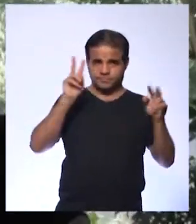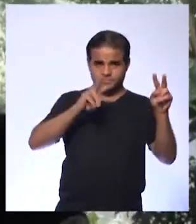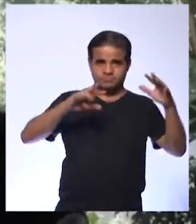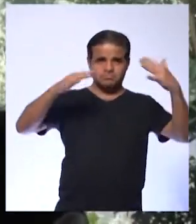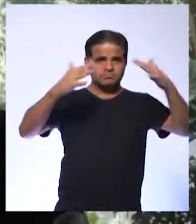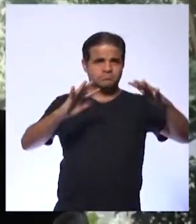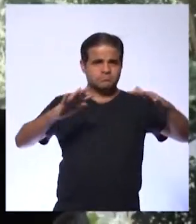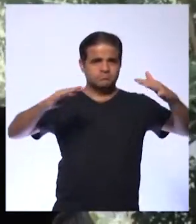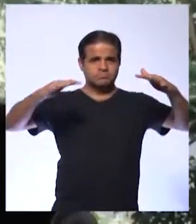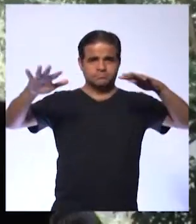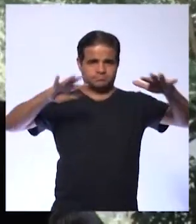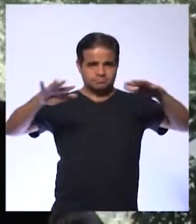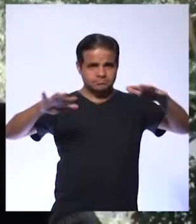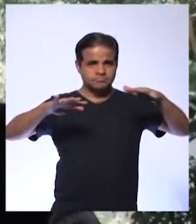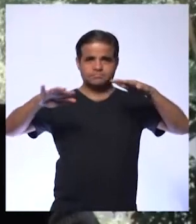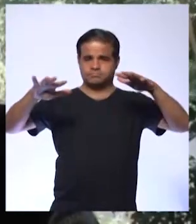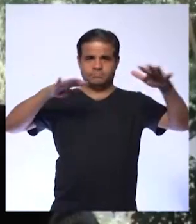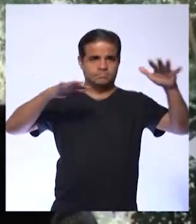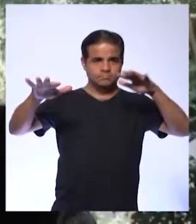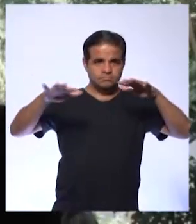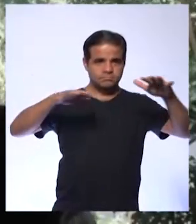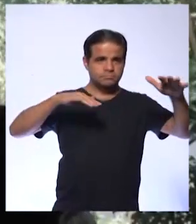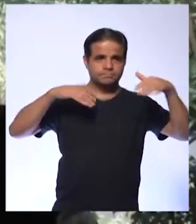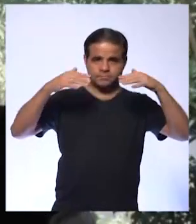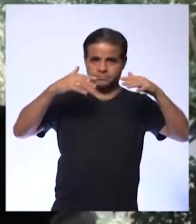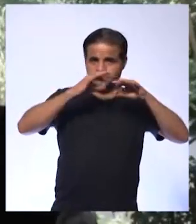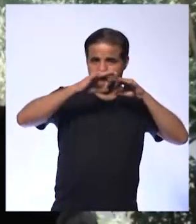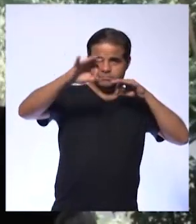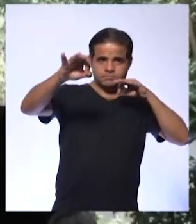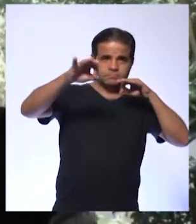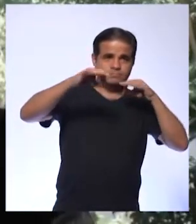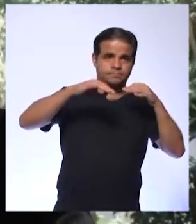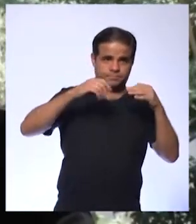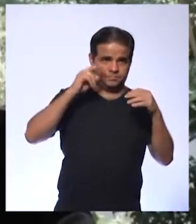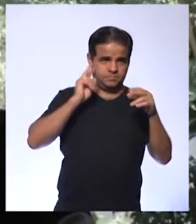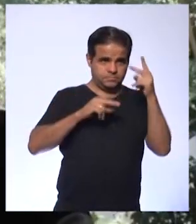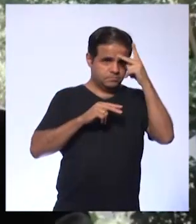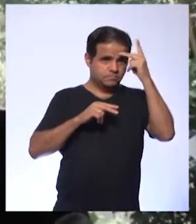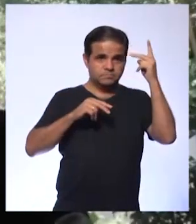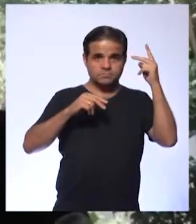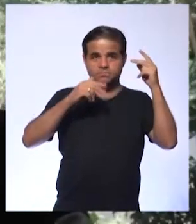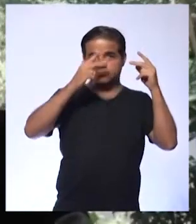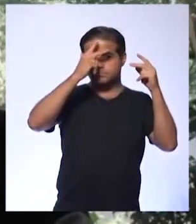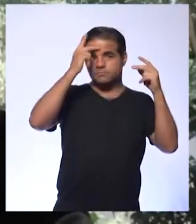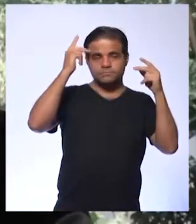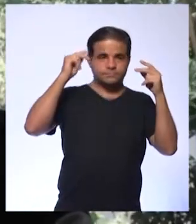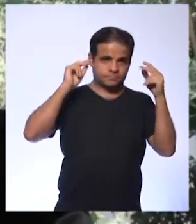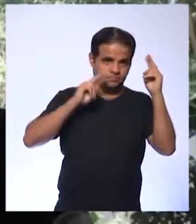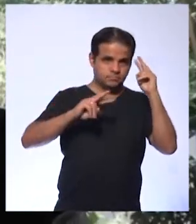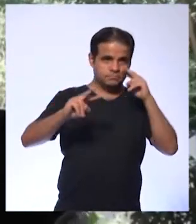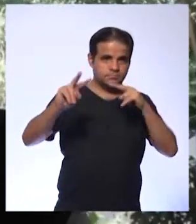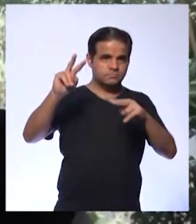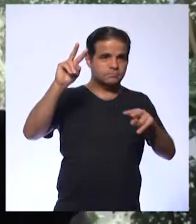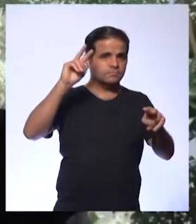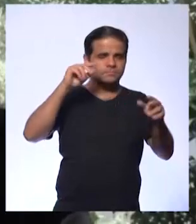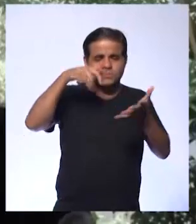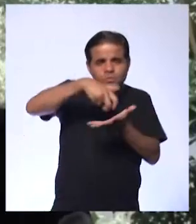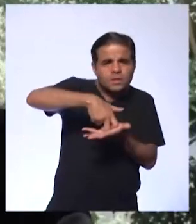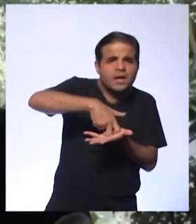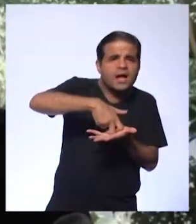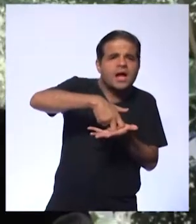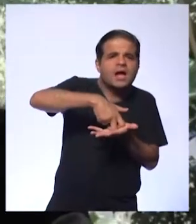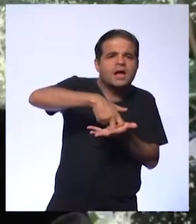vibrar. E eu via pessoas, né, dentro da log base,